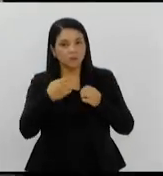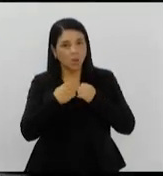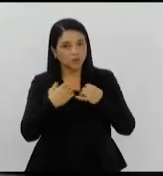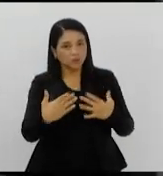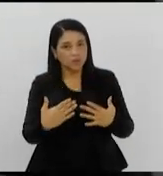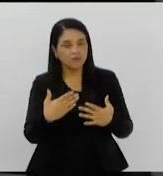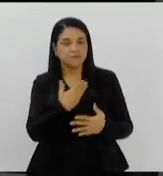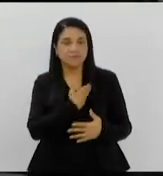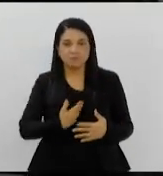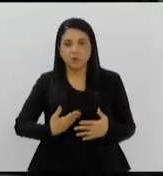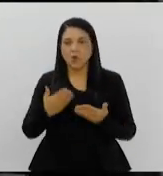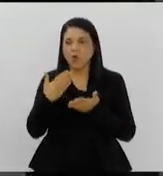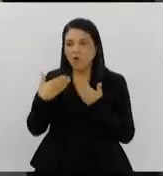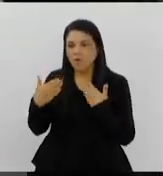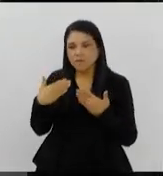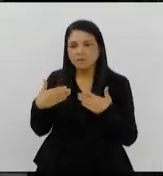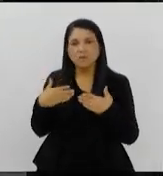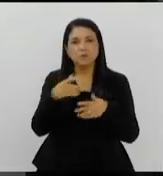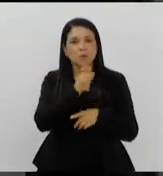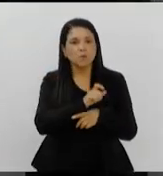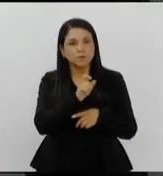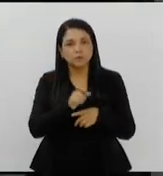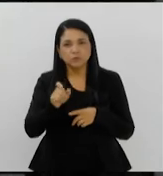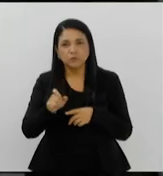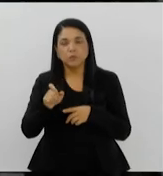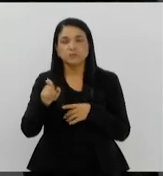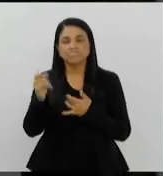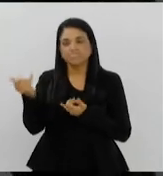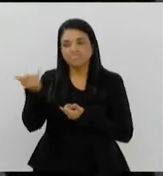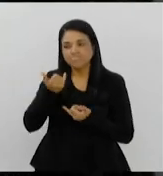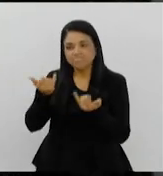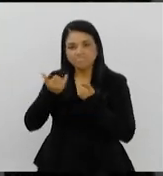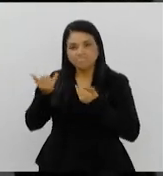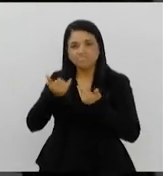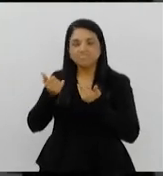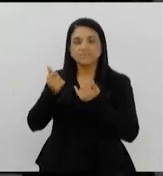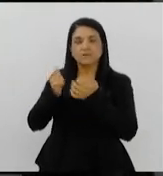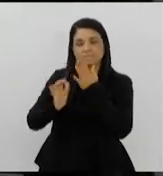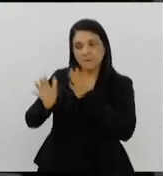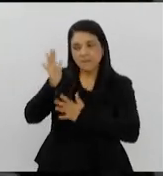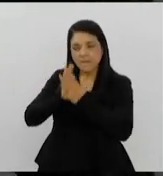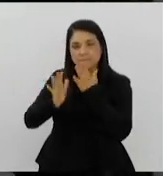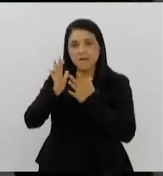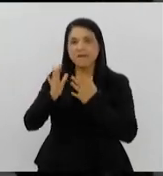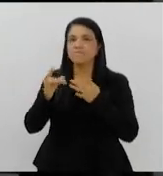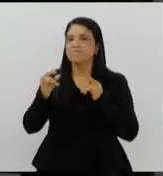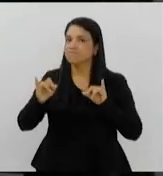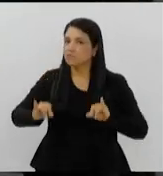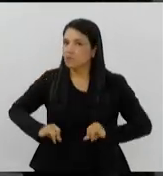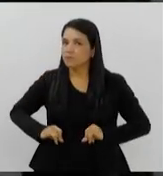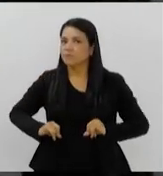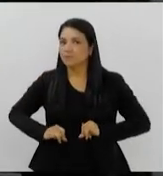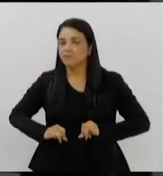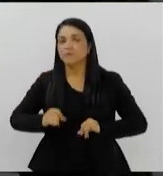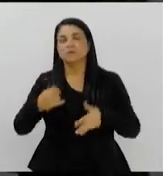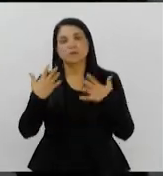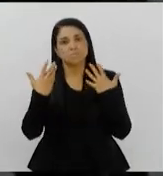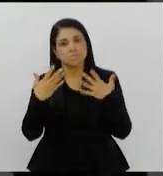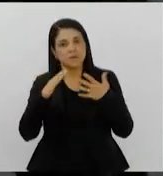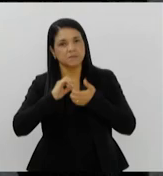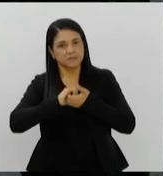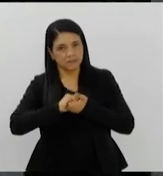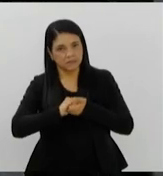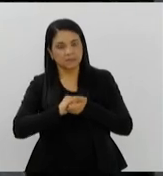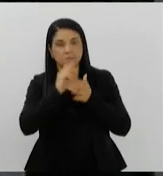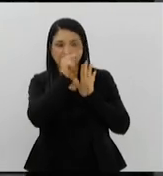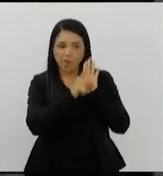conversamos muito com várias outras pessoas, contando esses relatos que foram extremamente dolorosos. Então, eu queria parabenizar imensamente esse projeto de lei